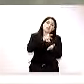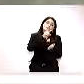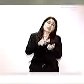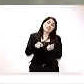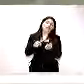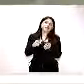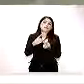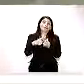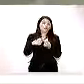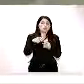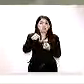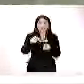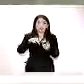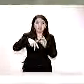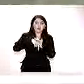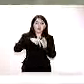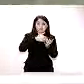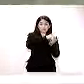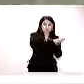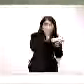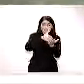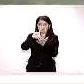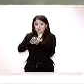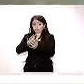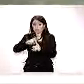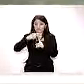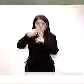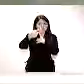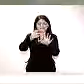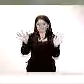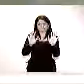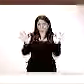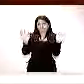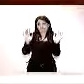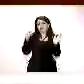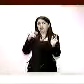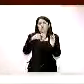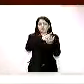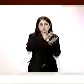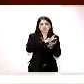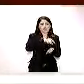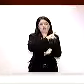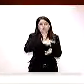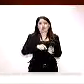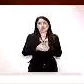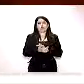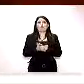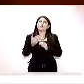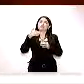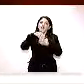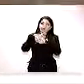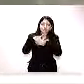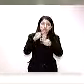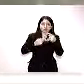mesmo senão é duplamente multado aí cancelo voto que está em discussão em votação